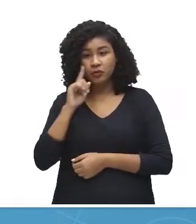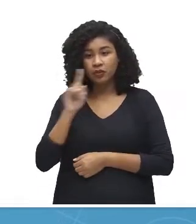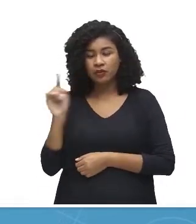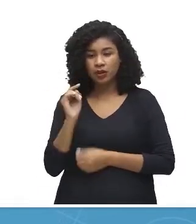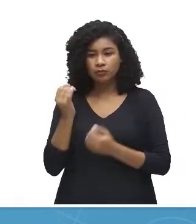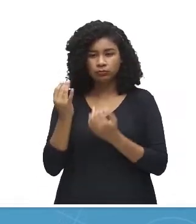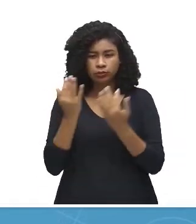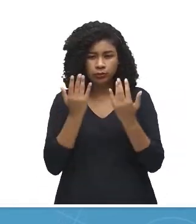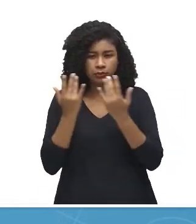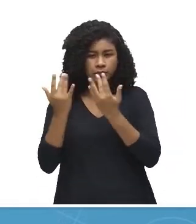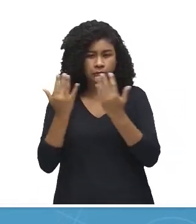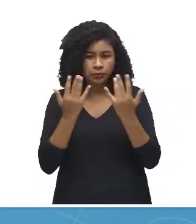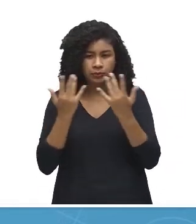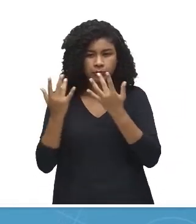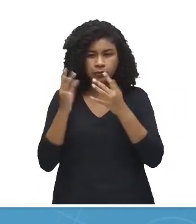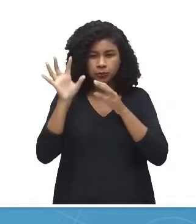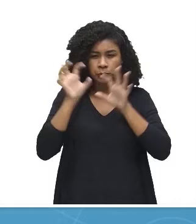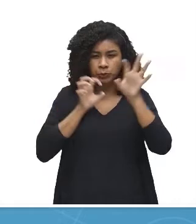cílios, tá?